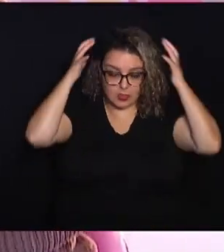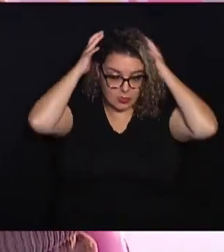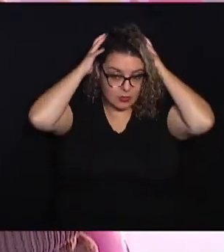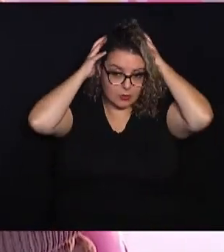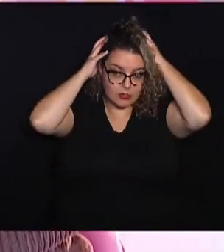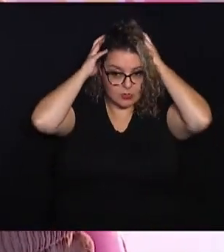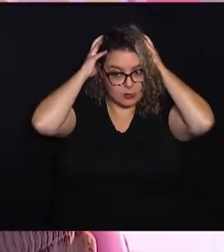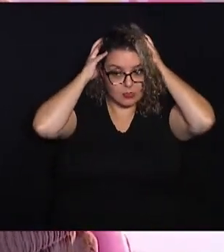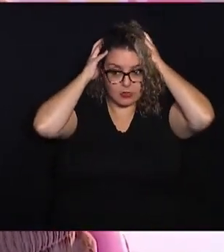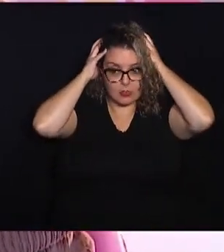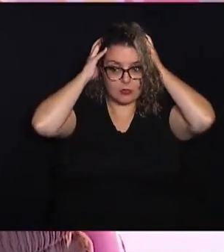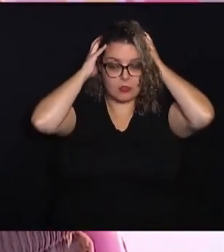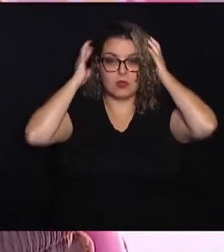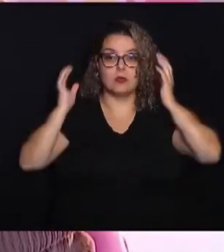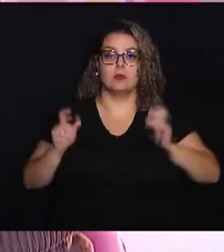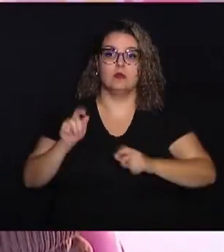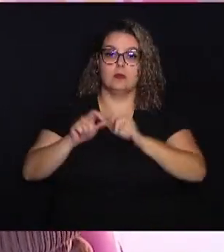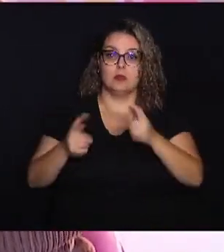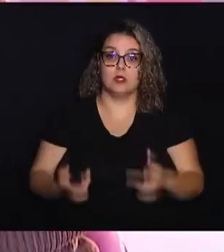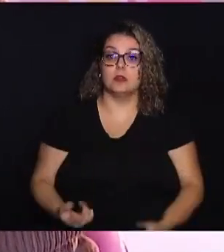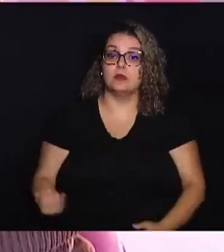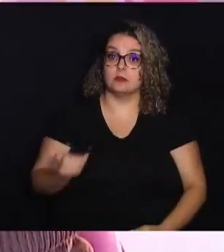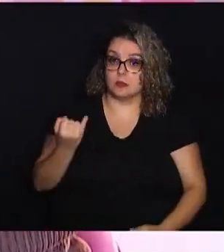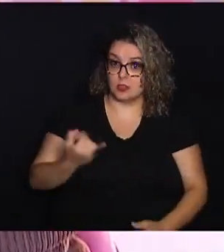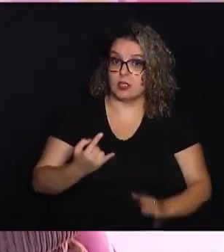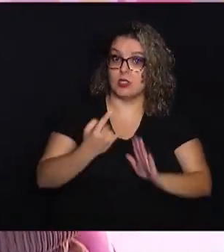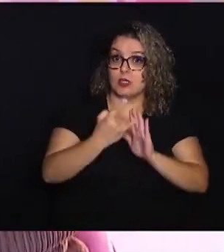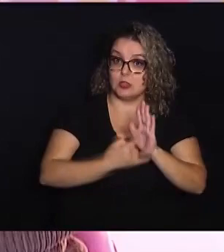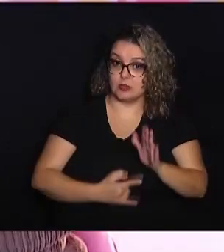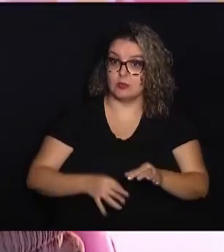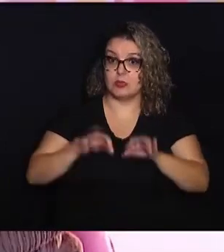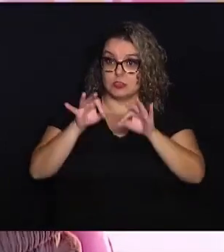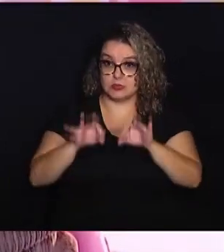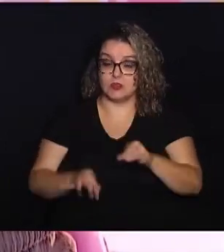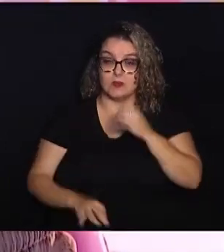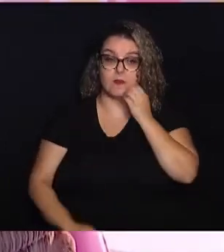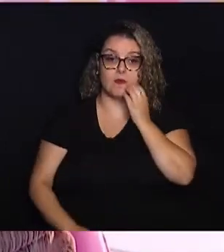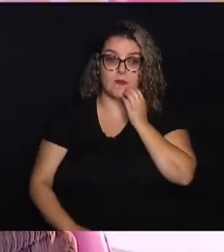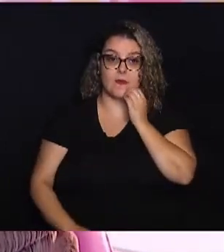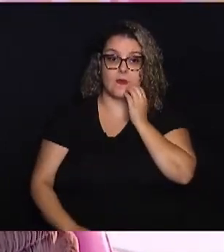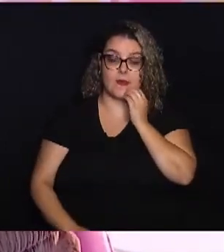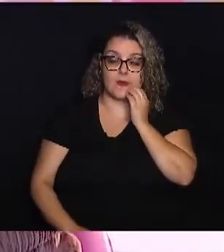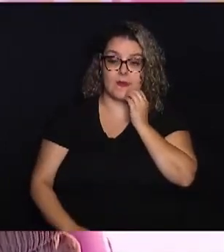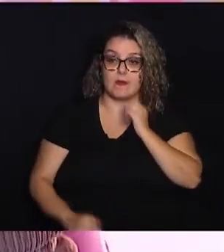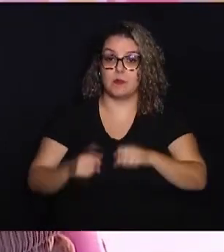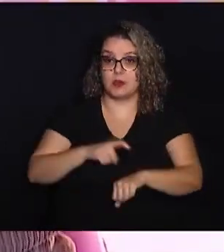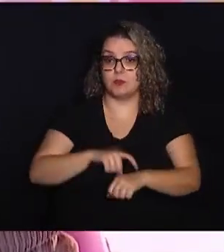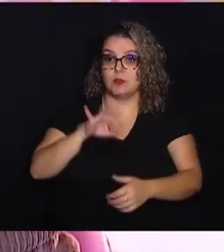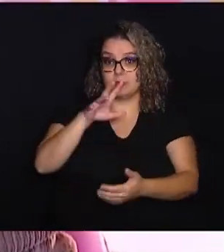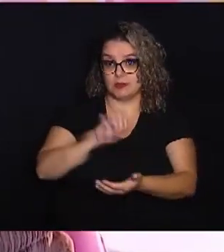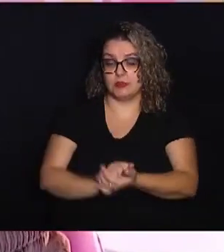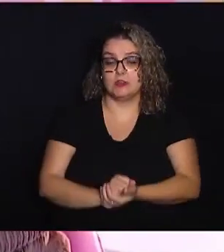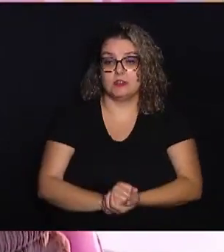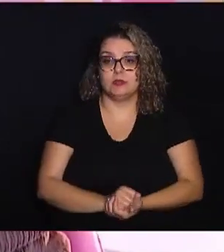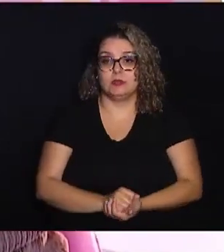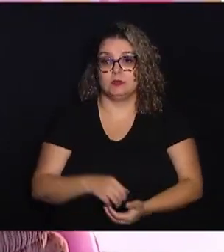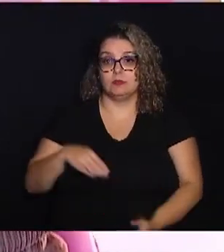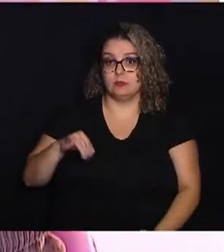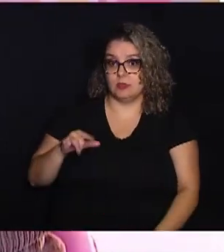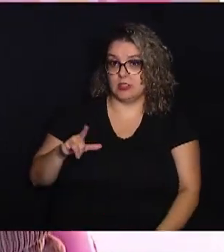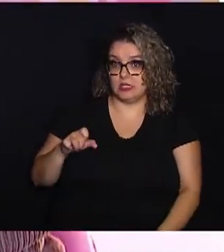então é muito importante que os documentos estejam corretos para a hora da verificação do cadastro. Milene